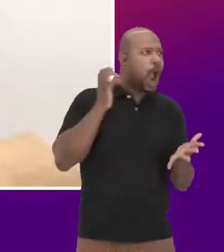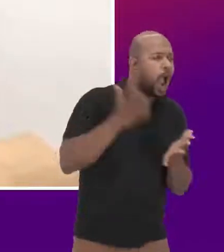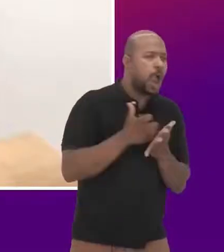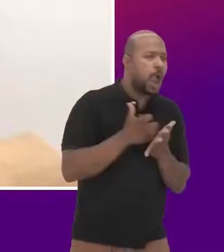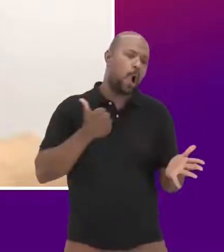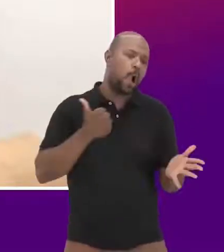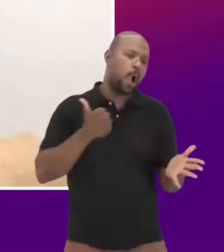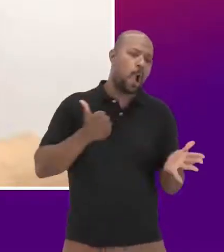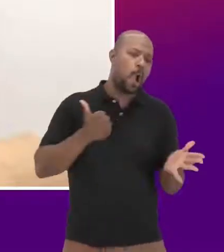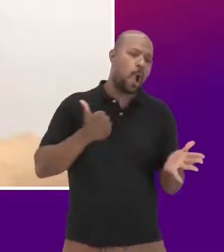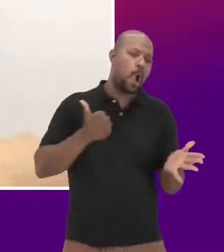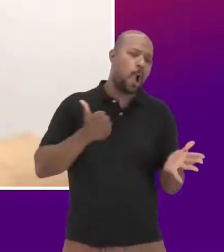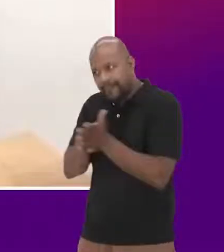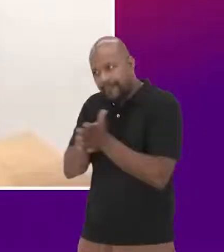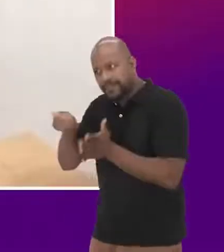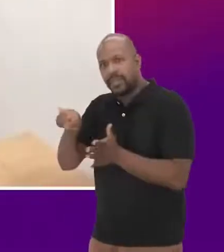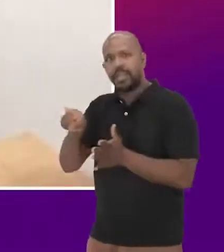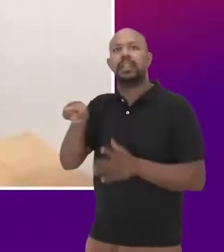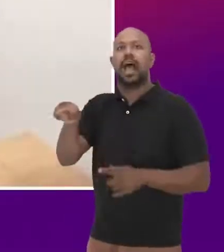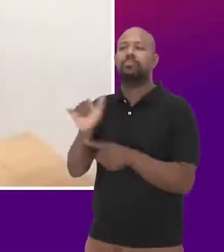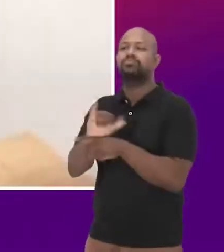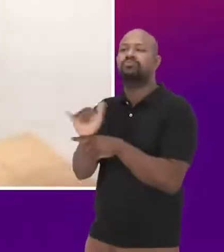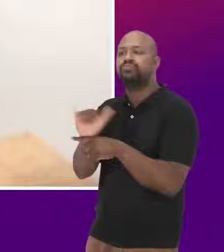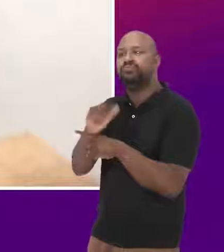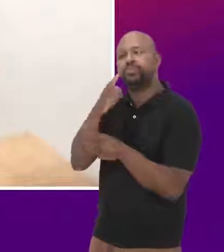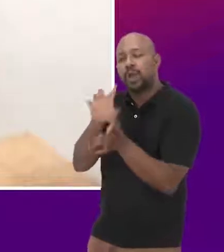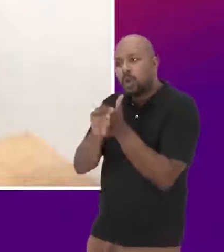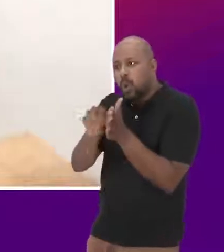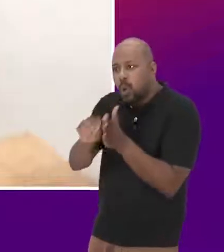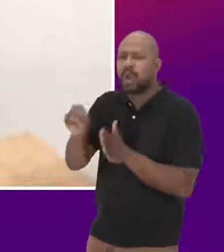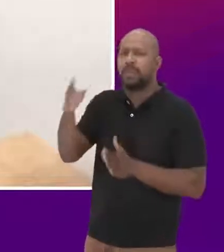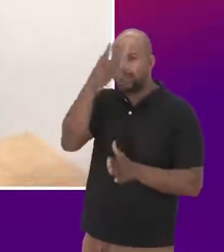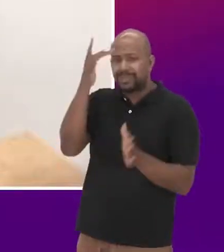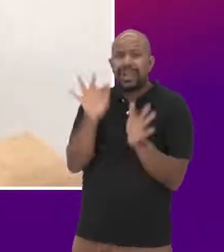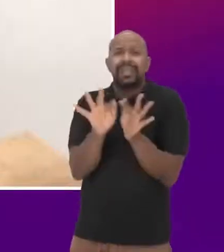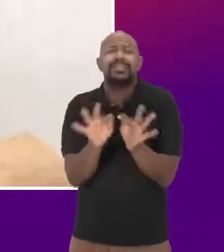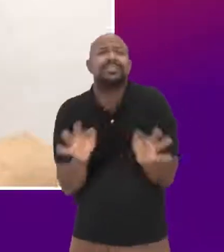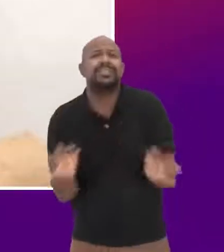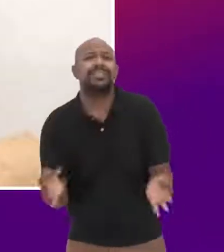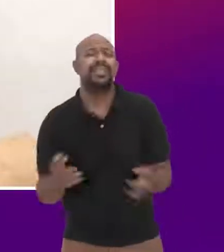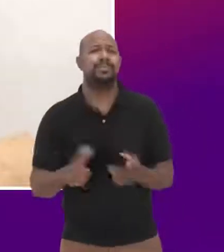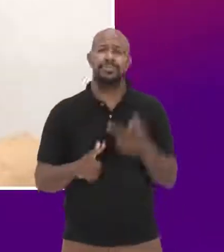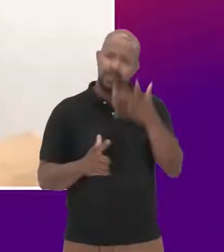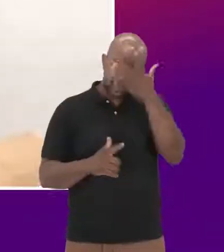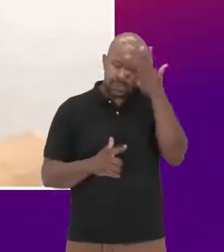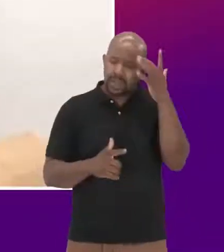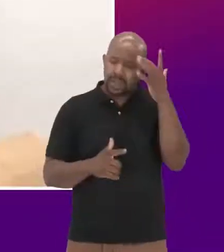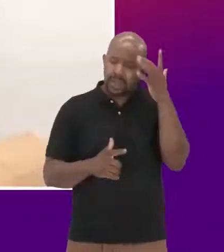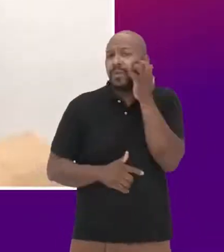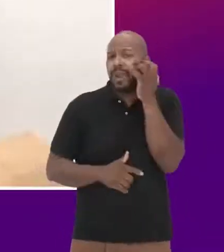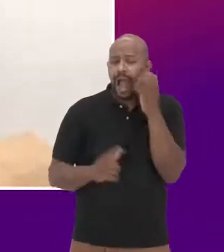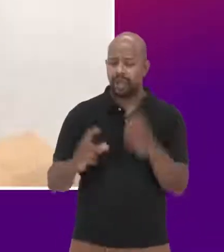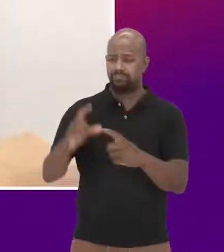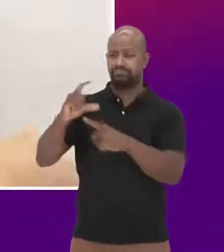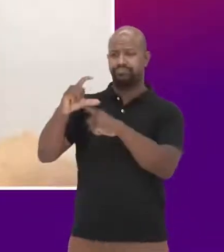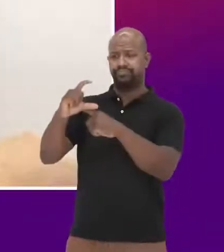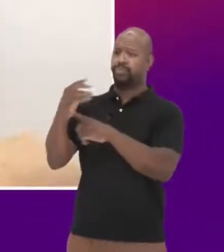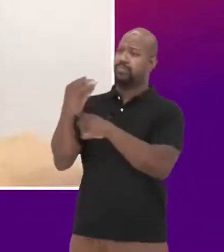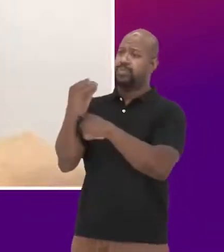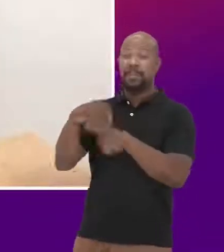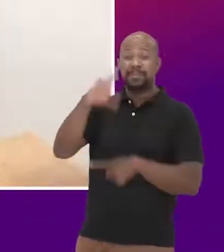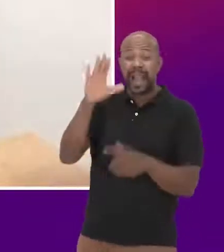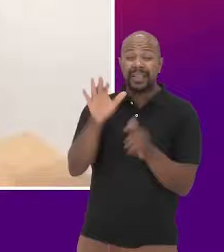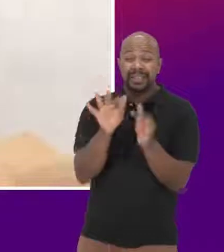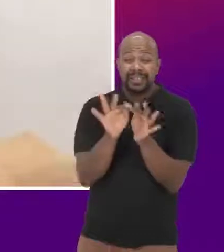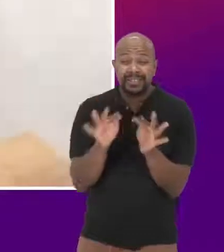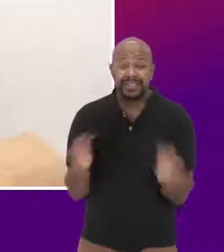vai assinar se joga no Google e pessoas muito simples, pessoas com celular na mão, e quanto mais